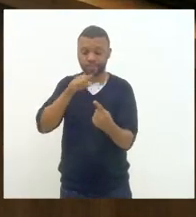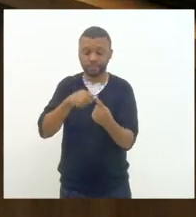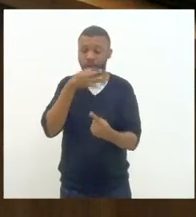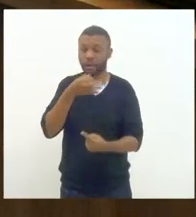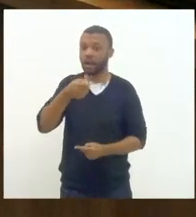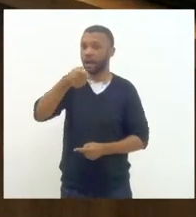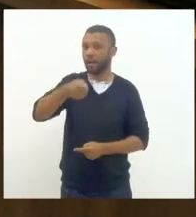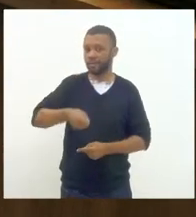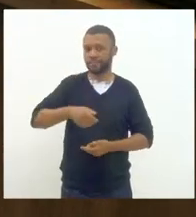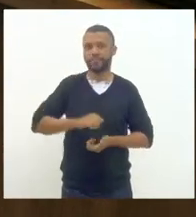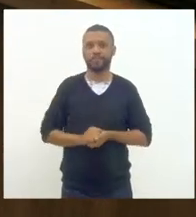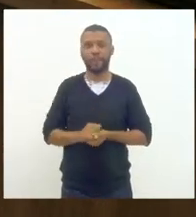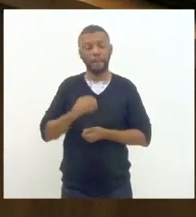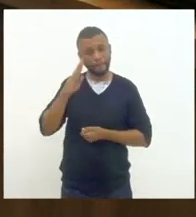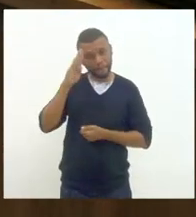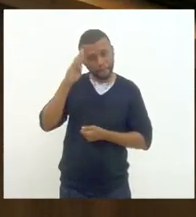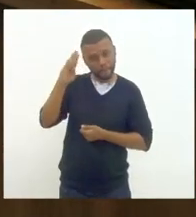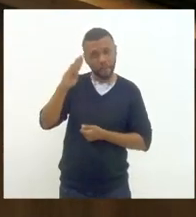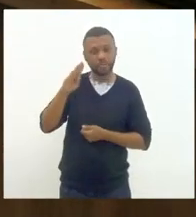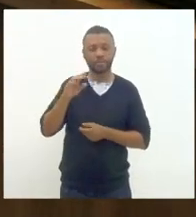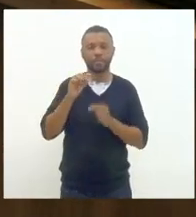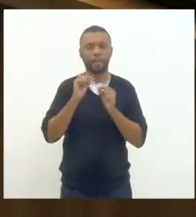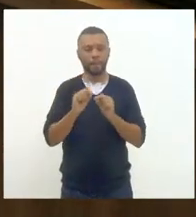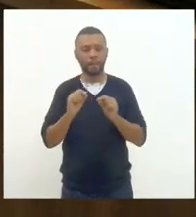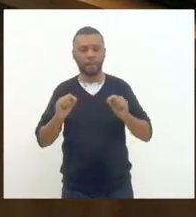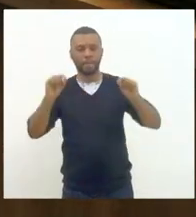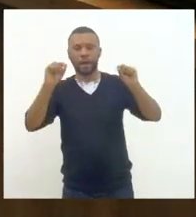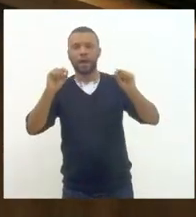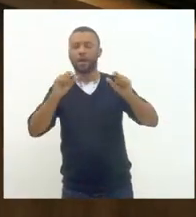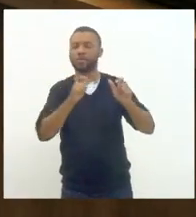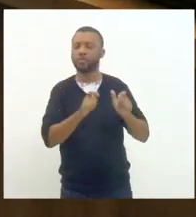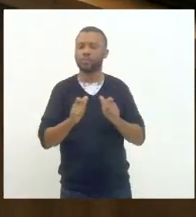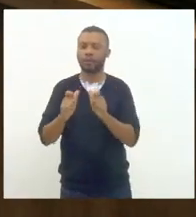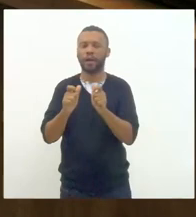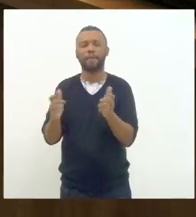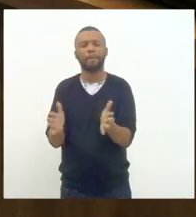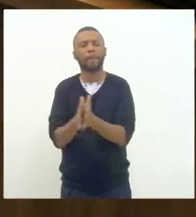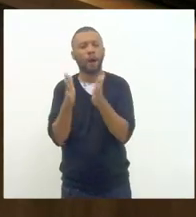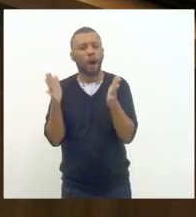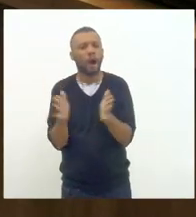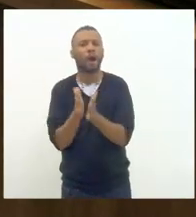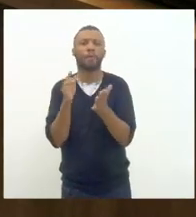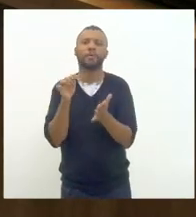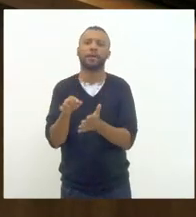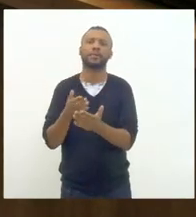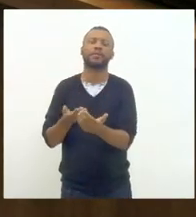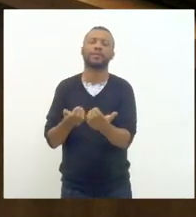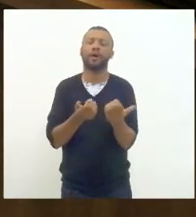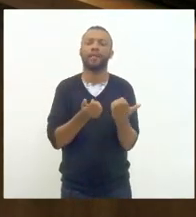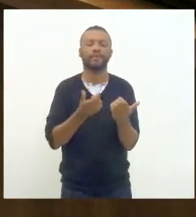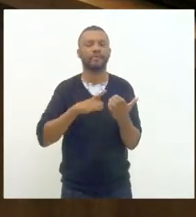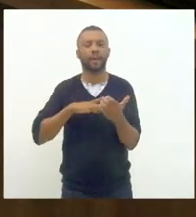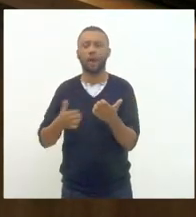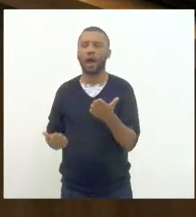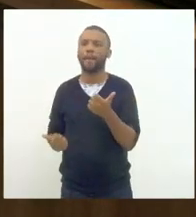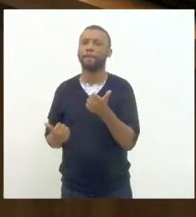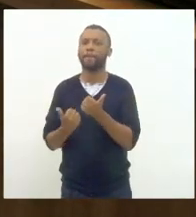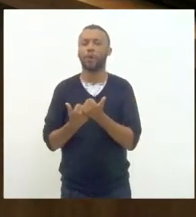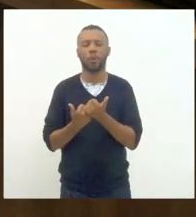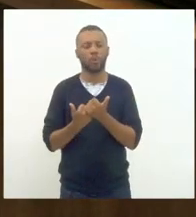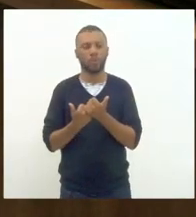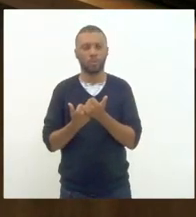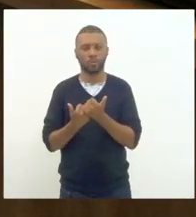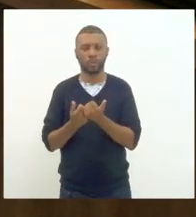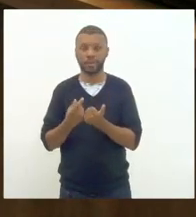assertiva, principalmente nos territórios mais populares, para que esses jovens tenham todo o amparo que